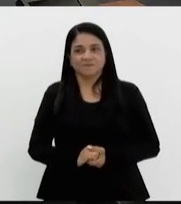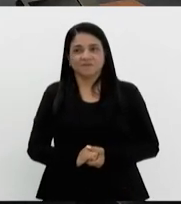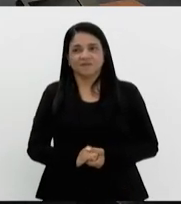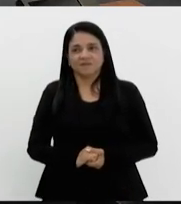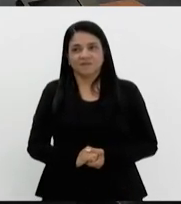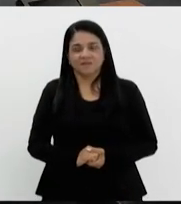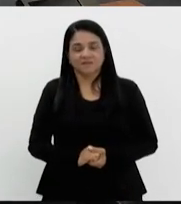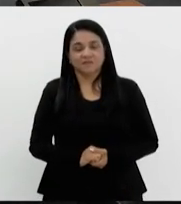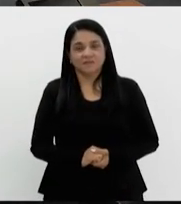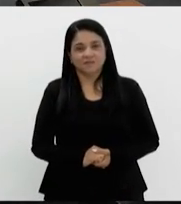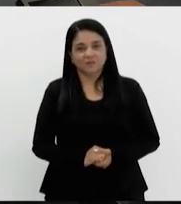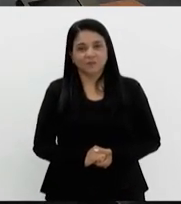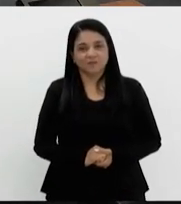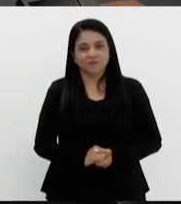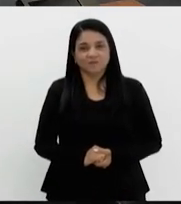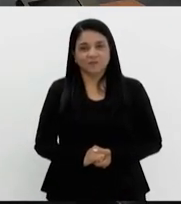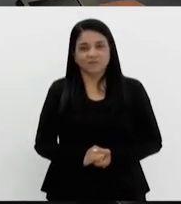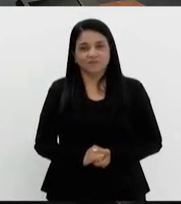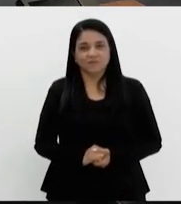Takimoto.